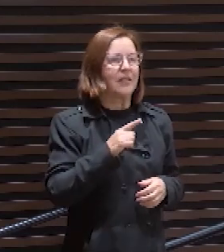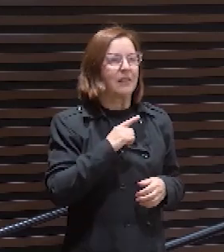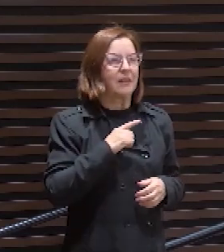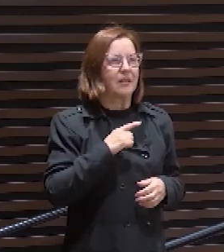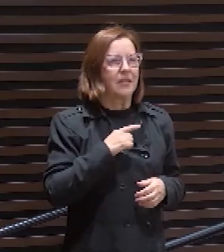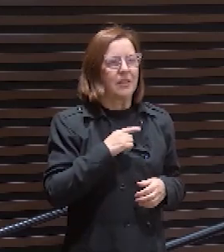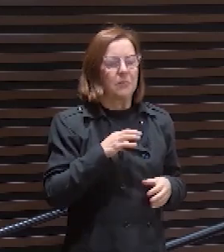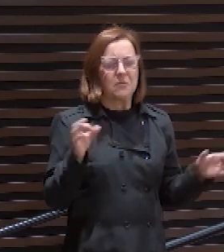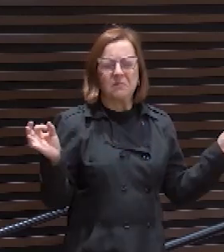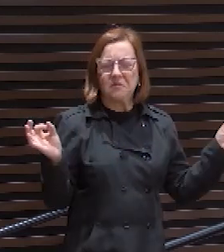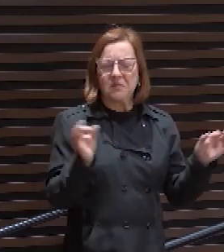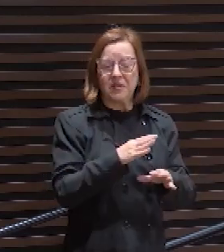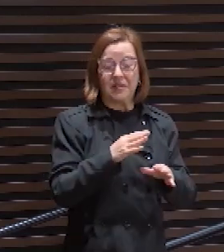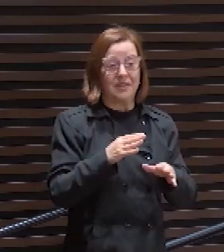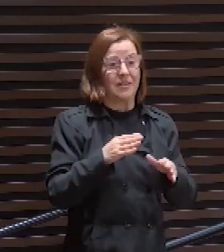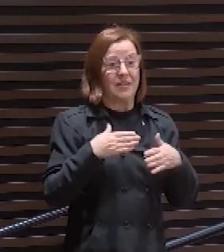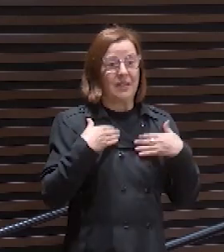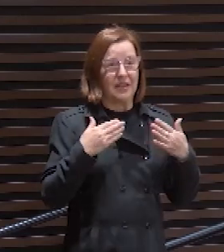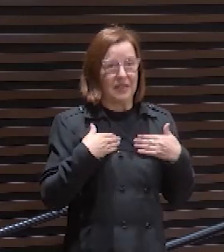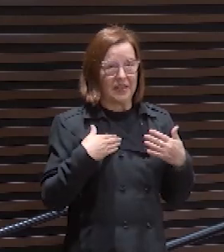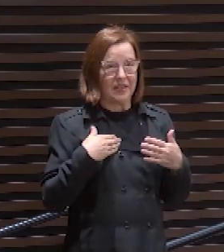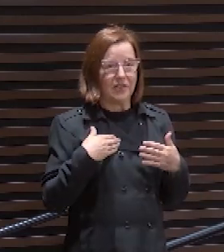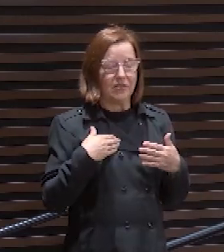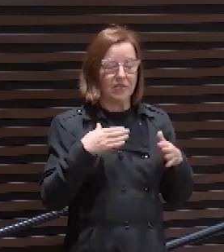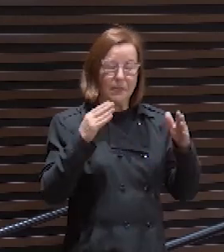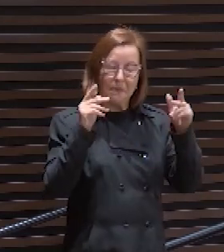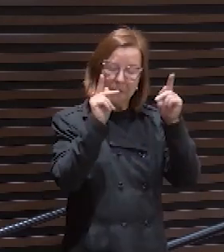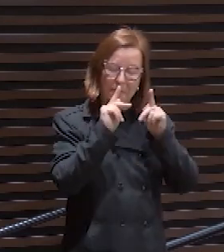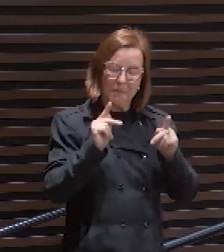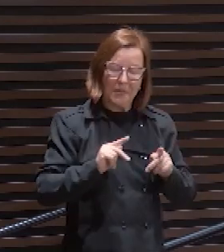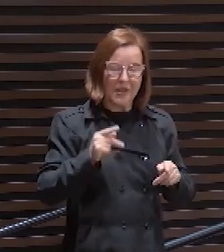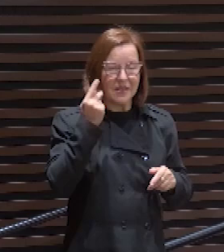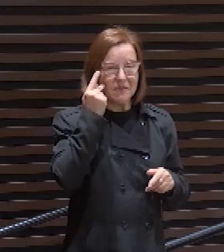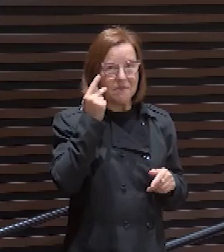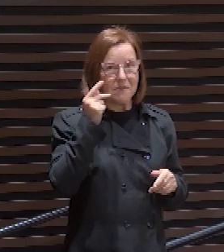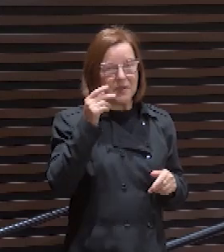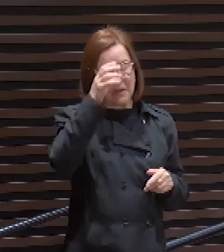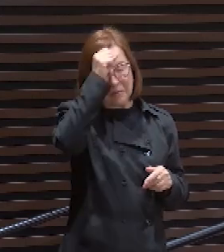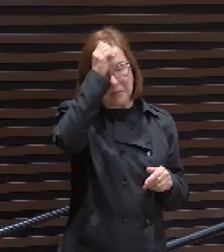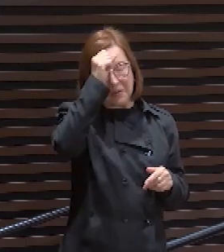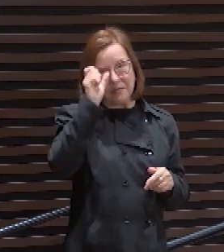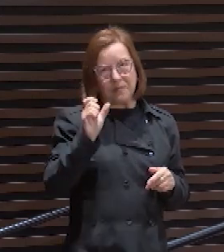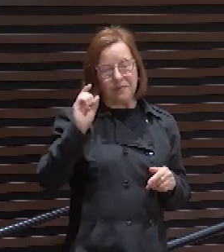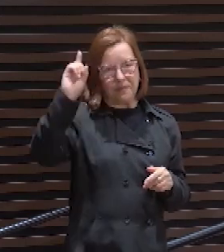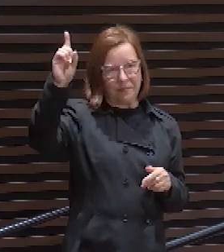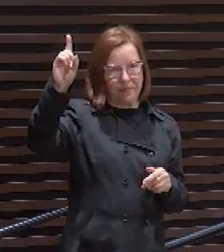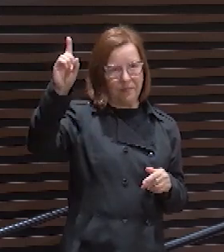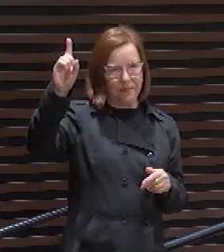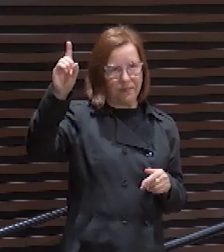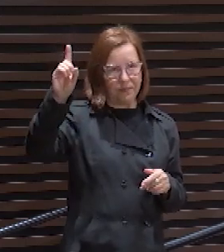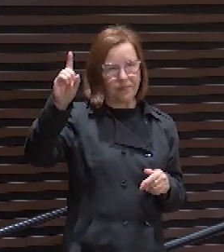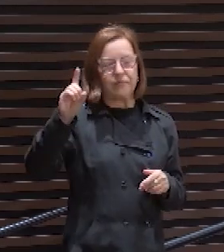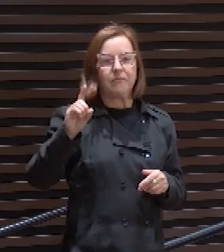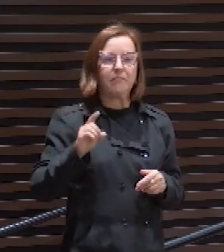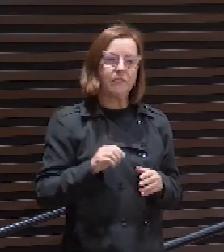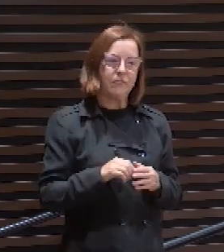em tranquilidade, aprendermos da palavra de Deus. Então que a gente honre isso e sejamos atentos a